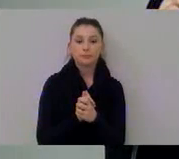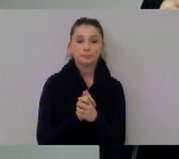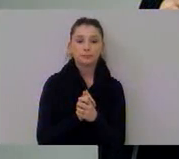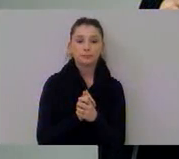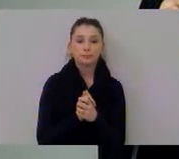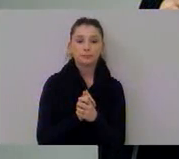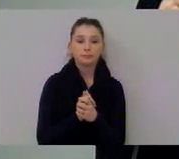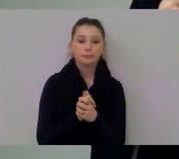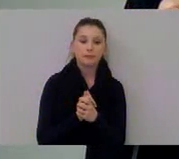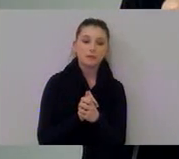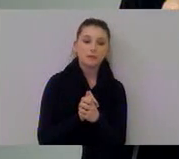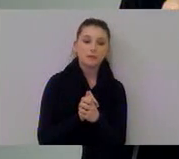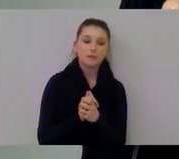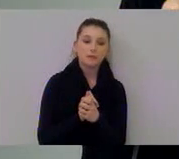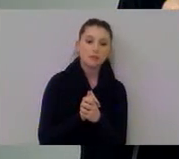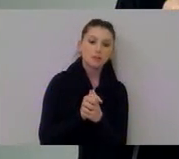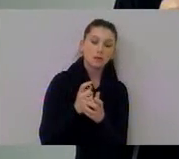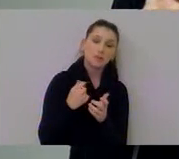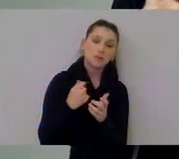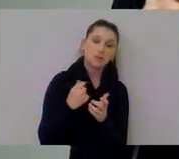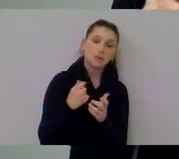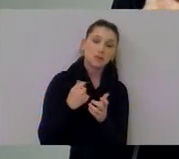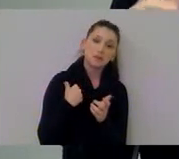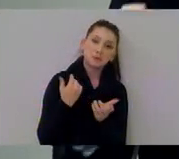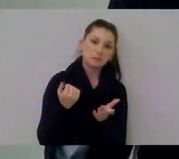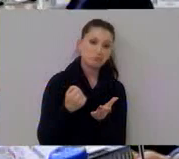no sentido